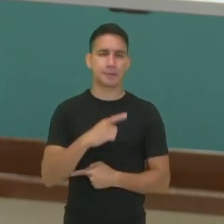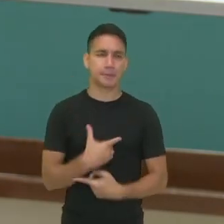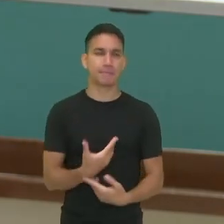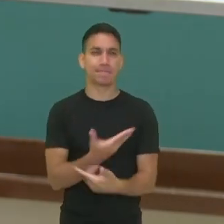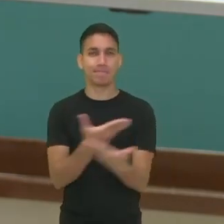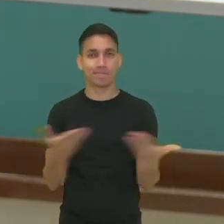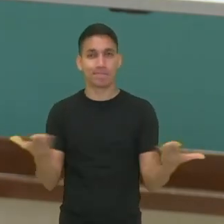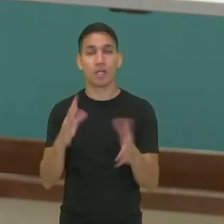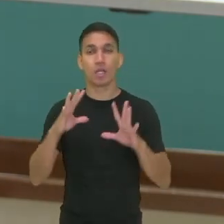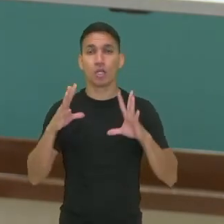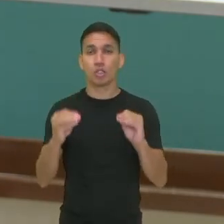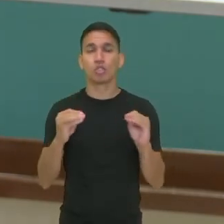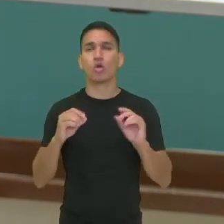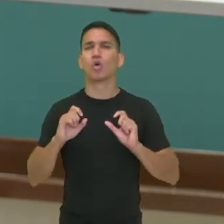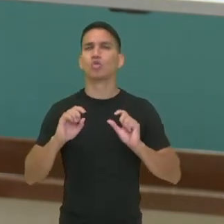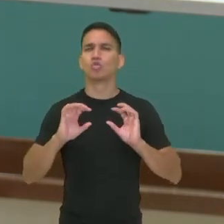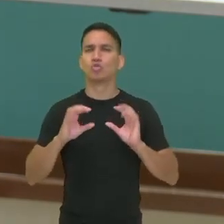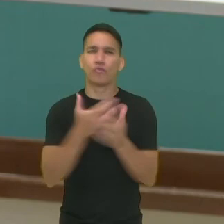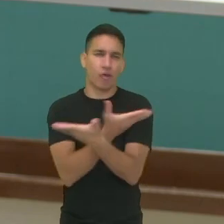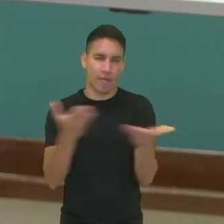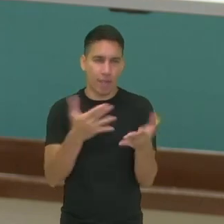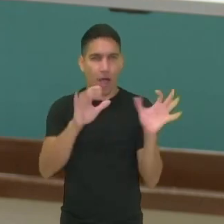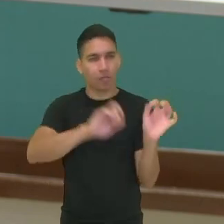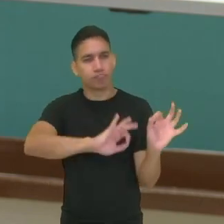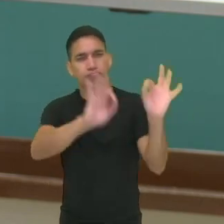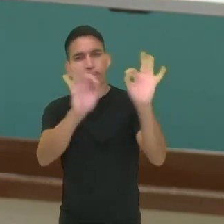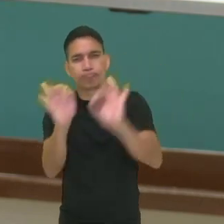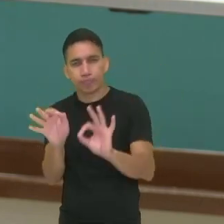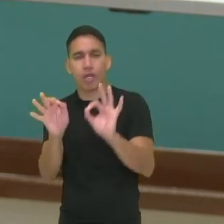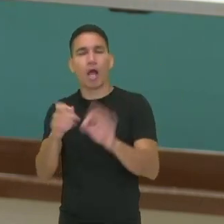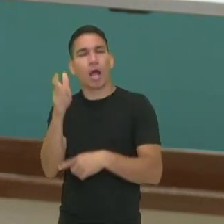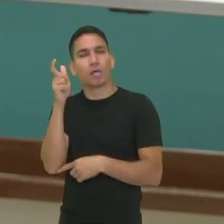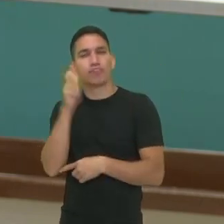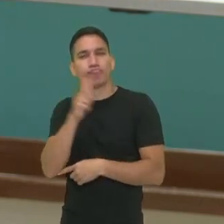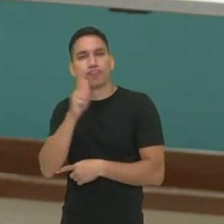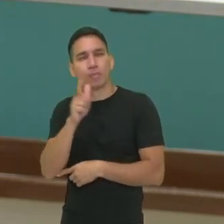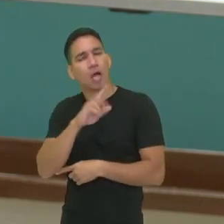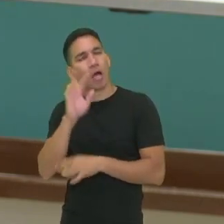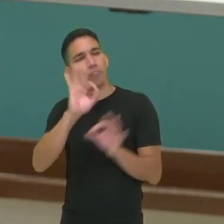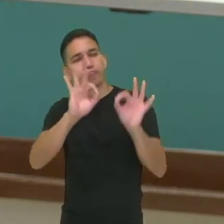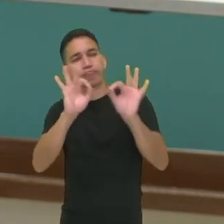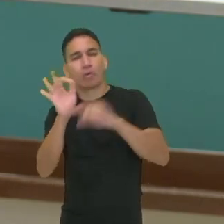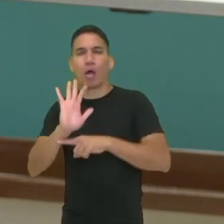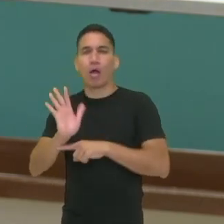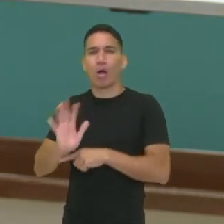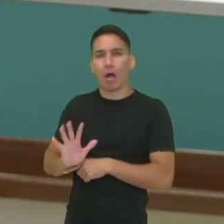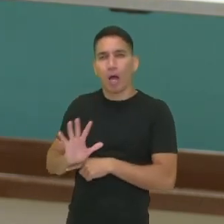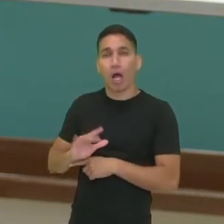e os nossos sinceros agradecimentos por você estar aí e